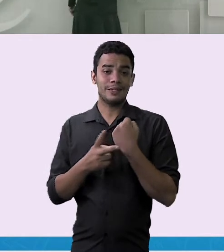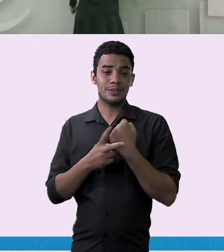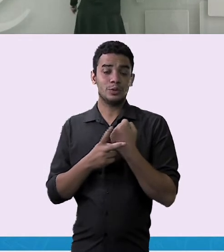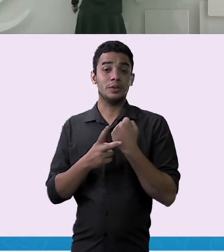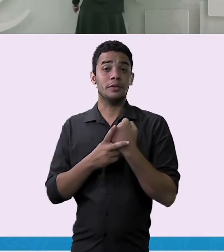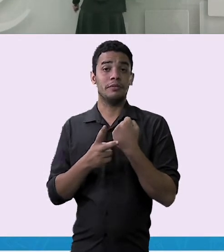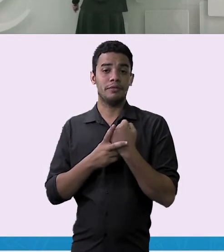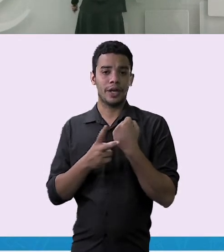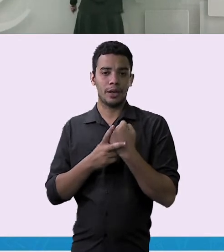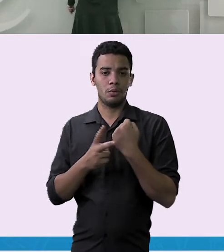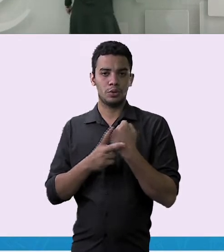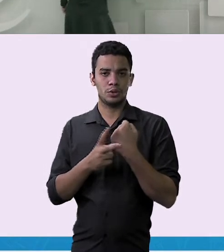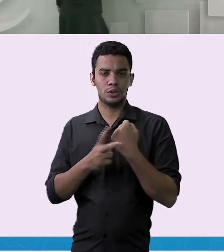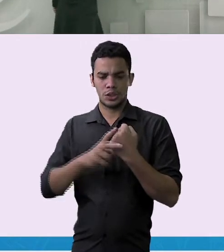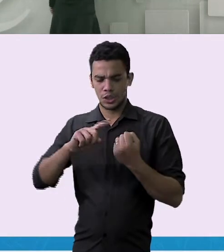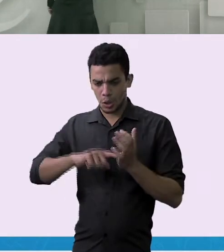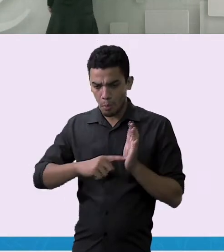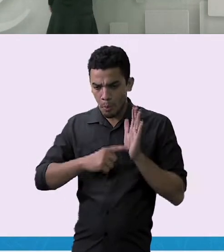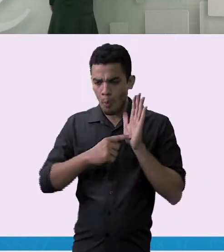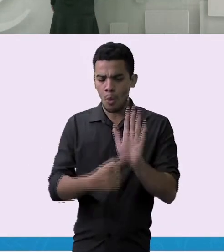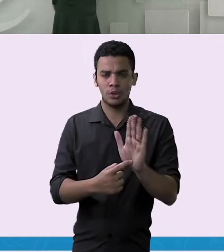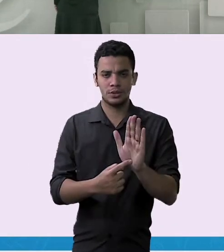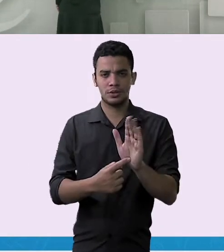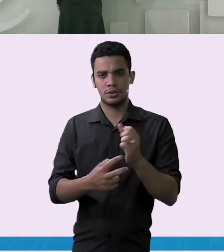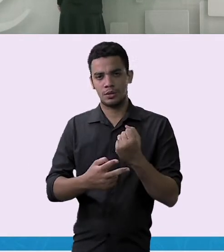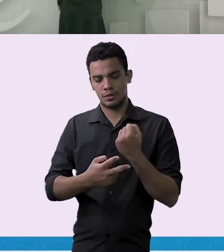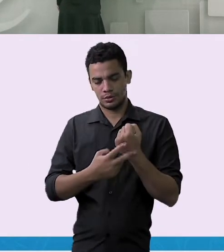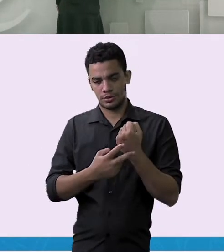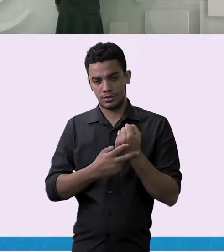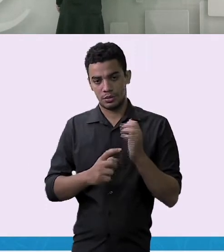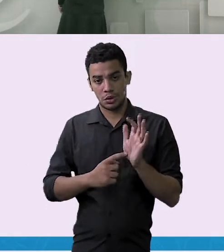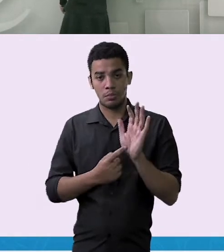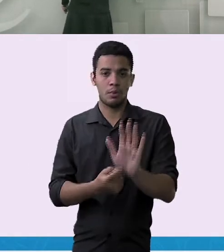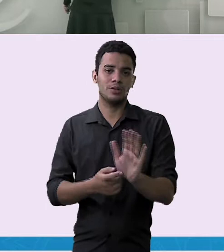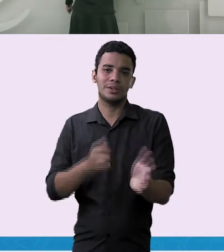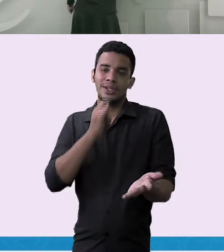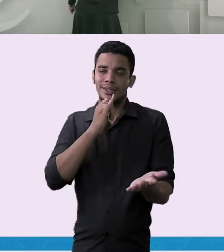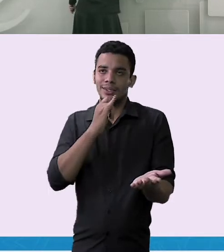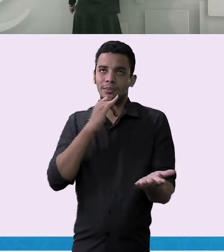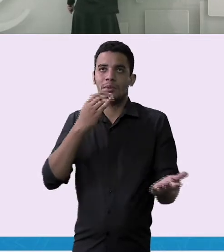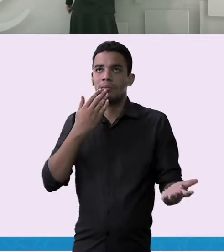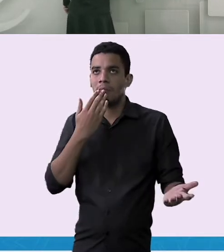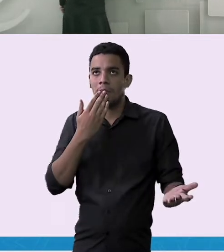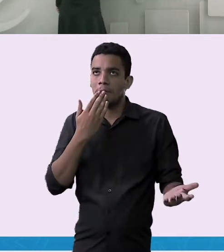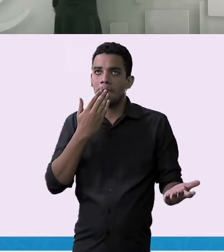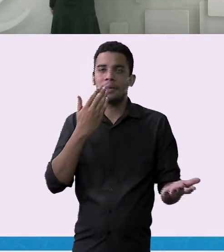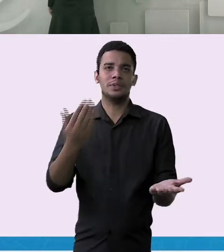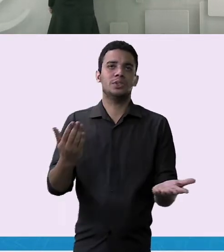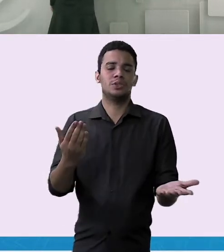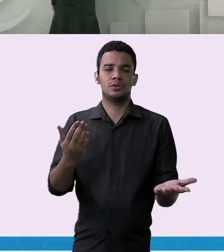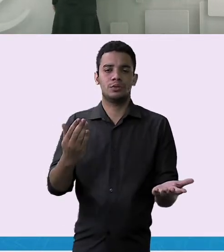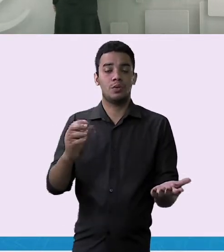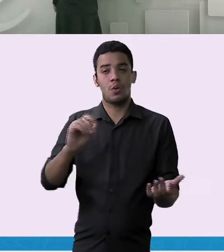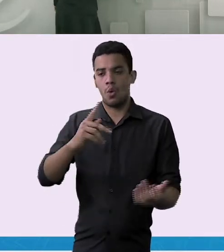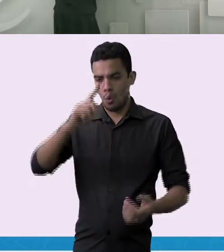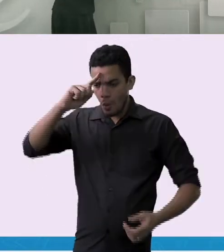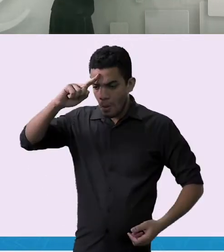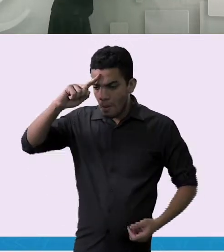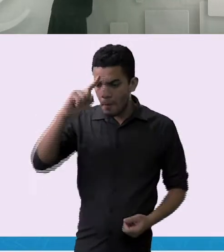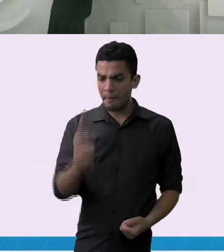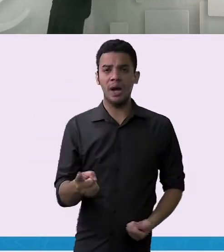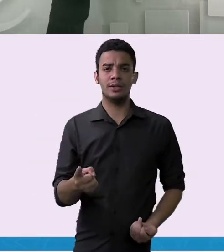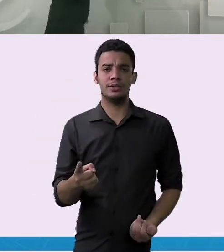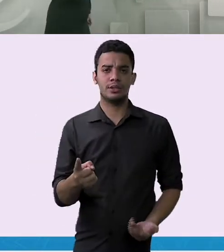transmitem uma ideia de um pedido, uma ordem ou um